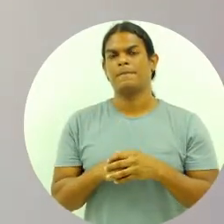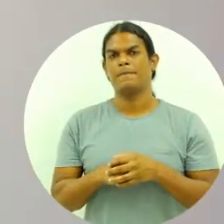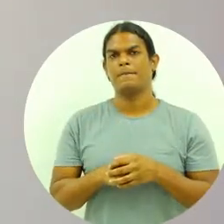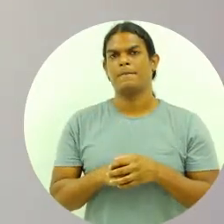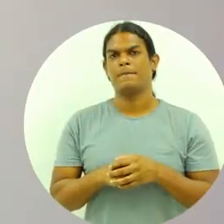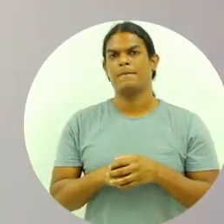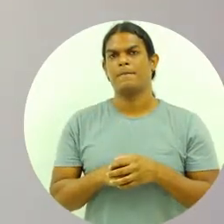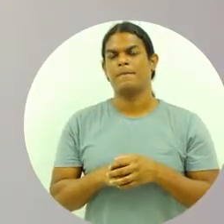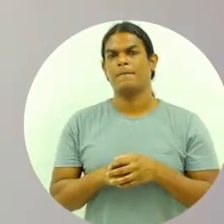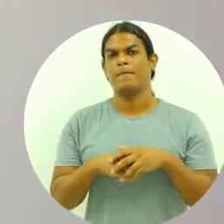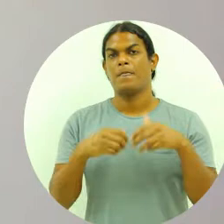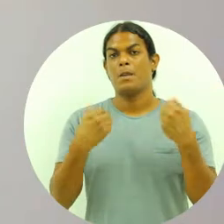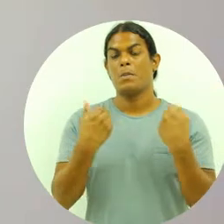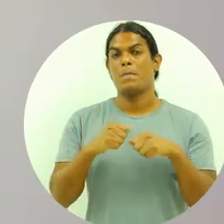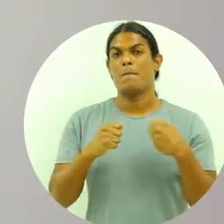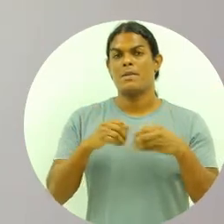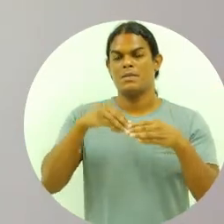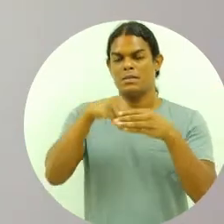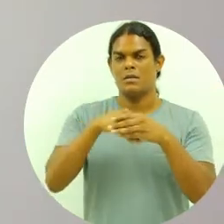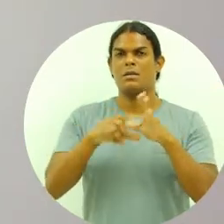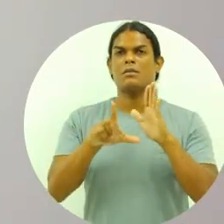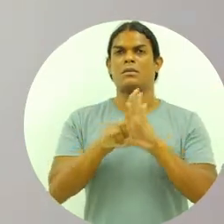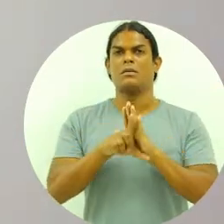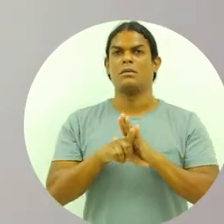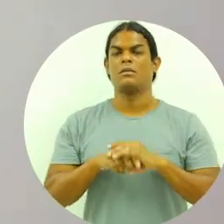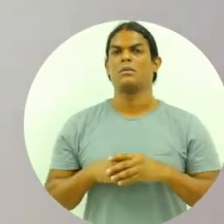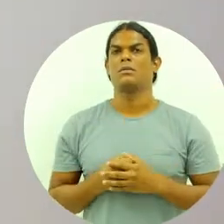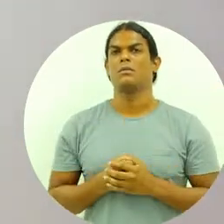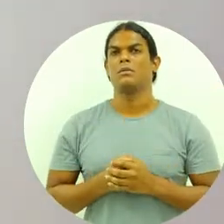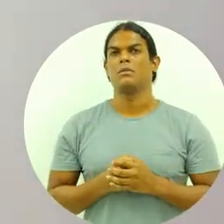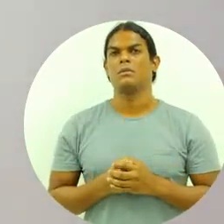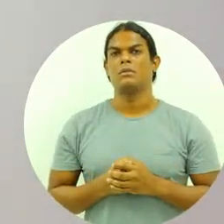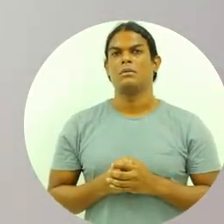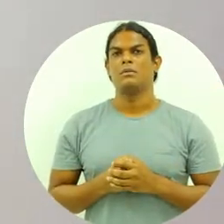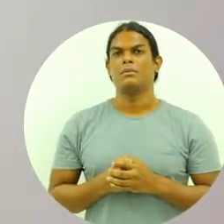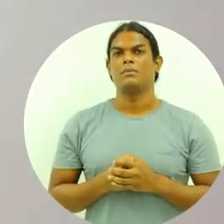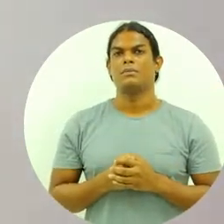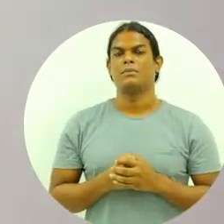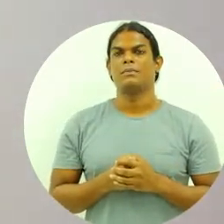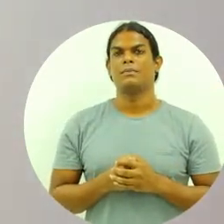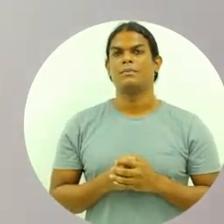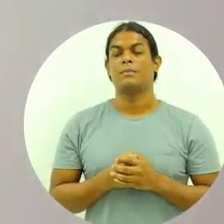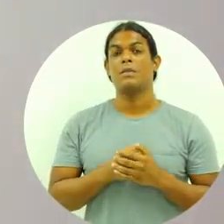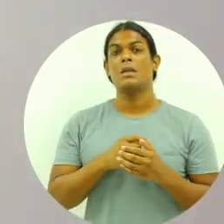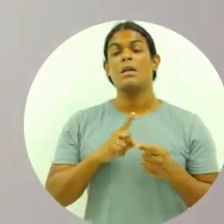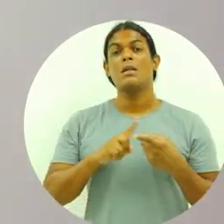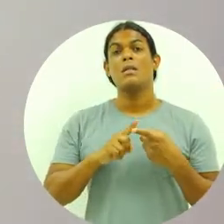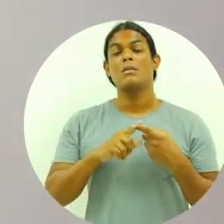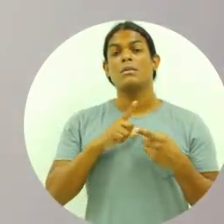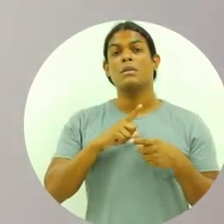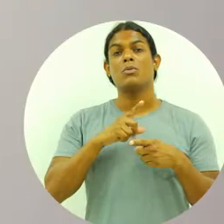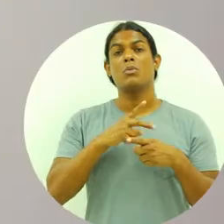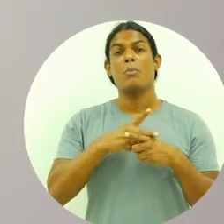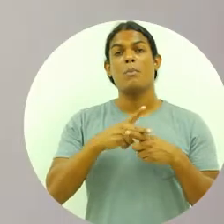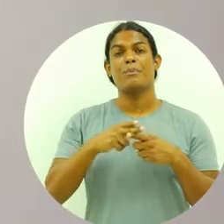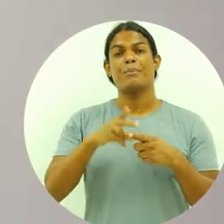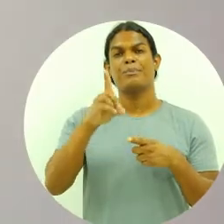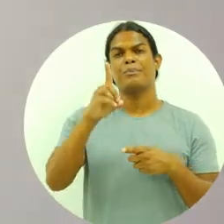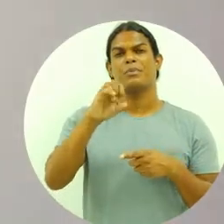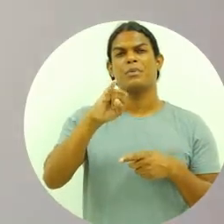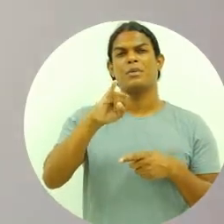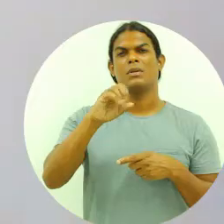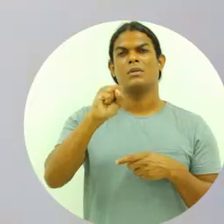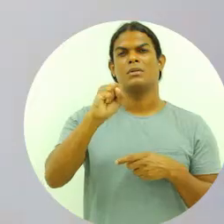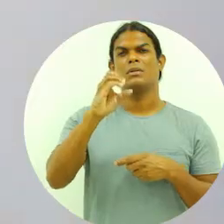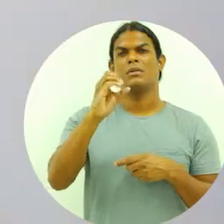devem estar atrelados aos ditames da lei. Em contrapartida, também é concedido um poder